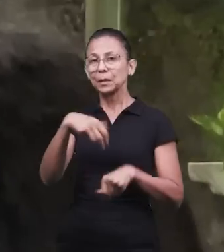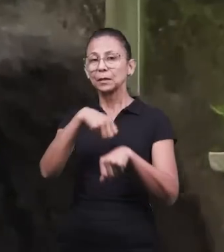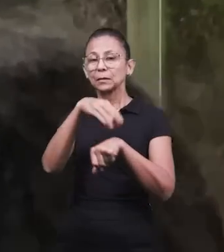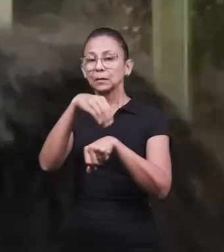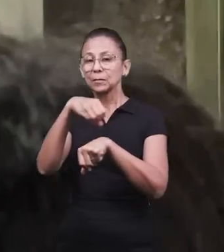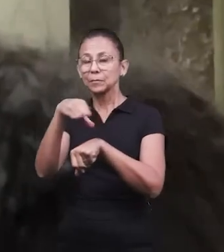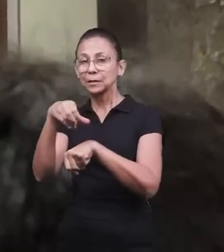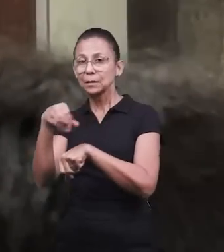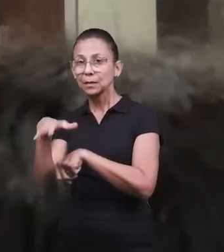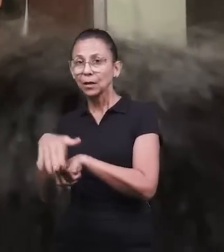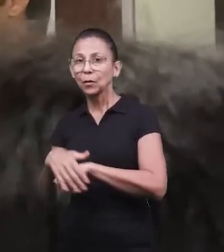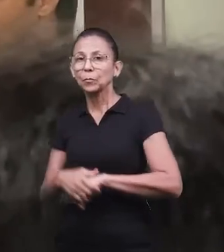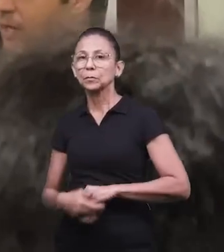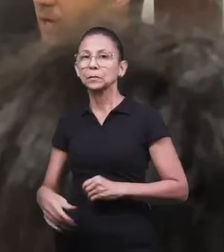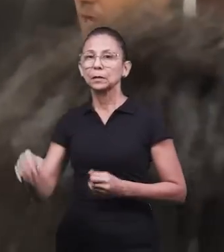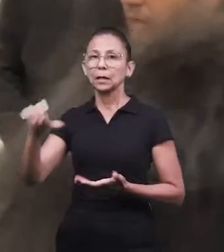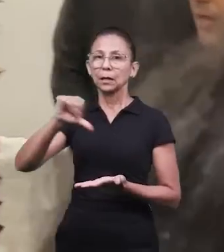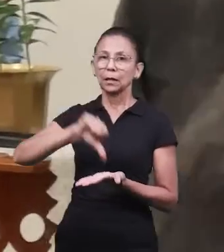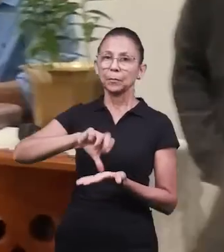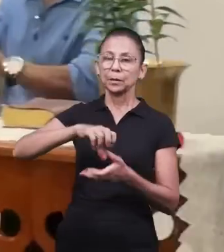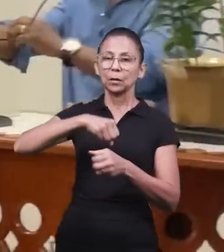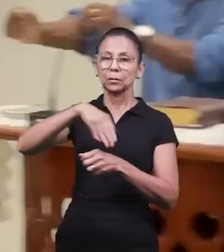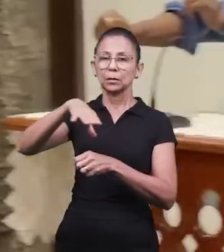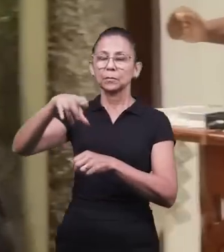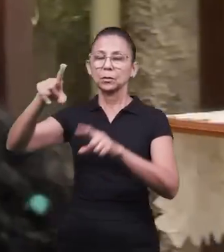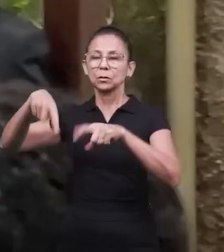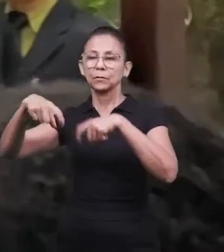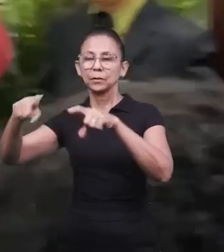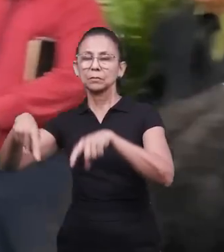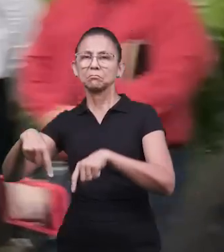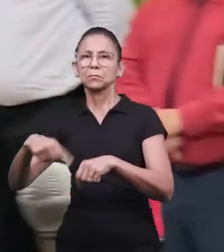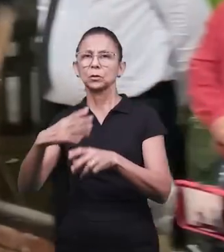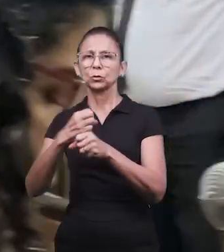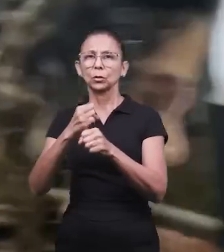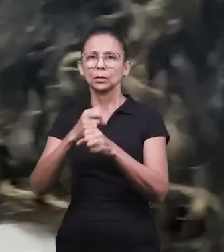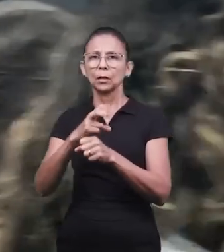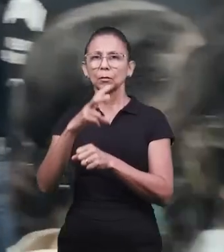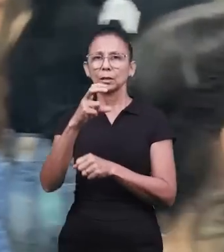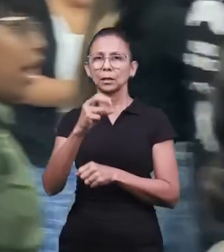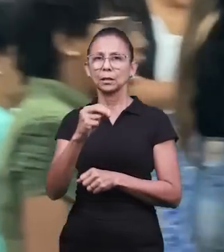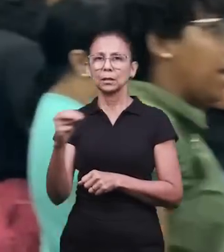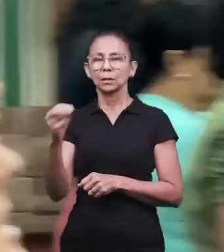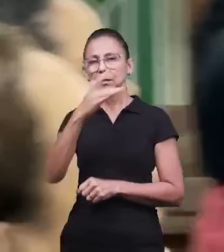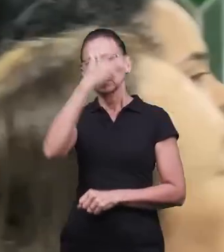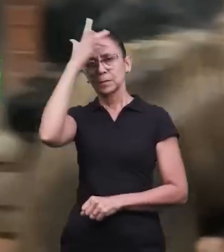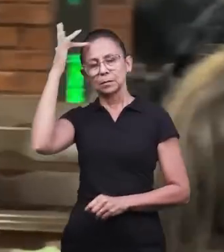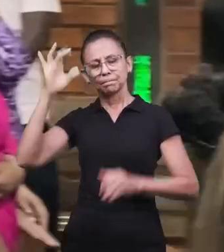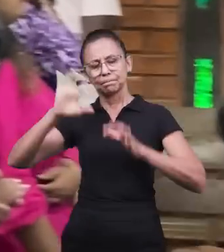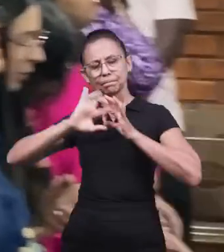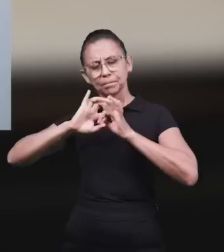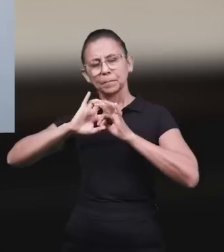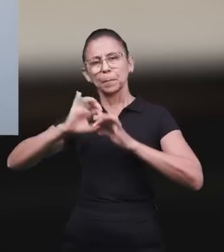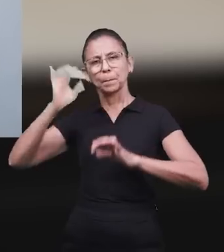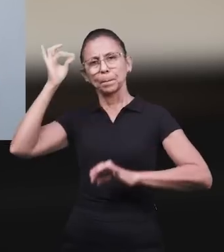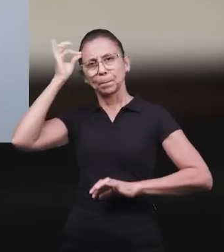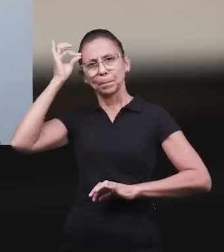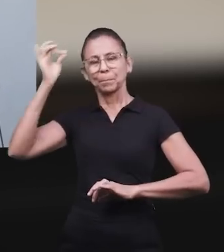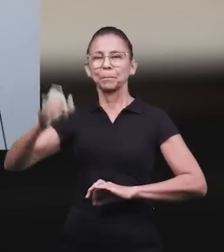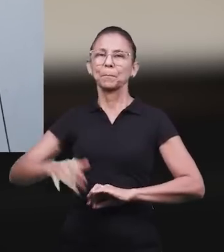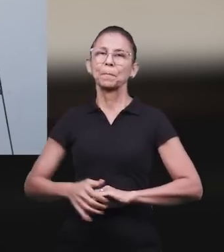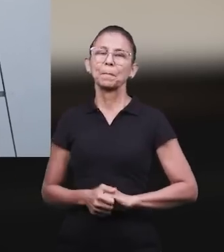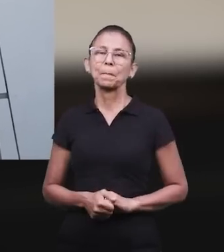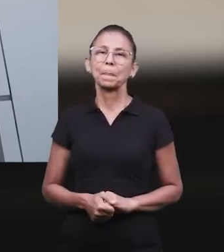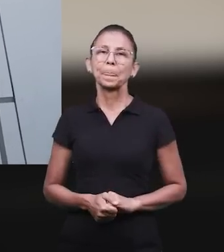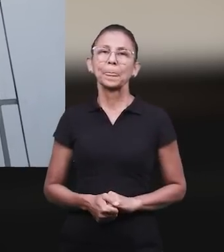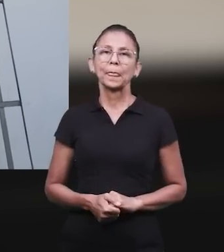o interior, totalizando aproximadamente 500 pessoas no mesmo espírito e na mesma comunhão. Na cidade de